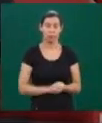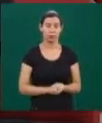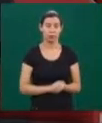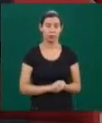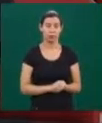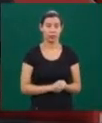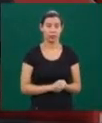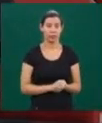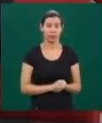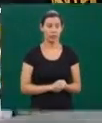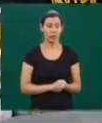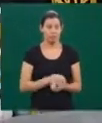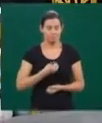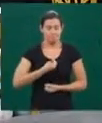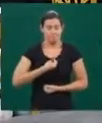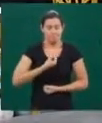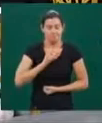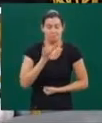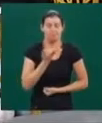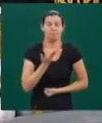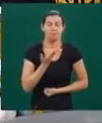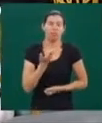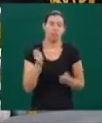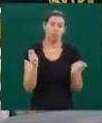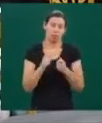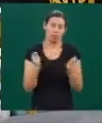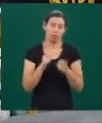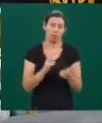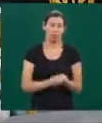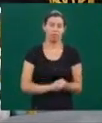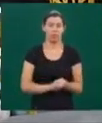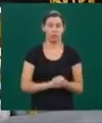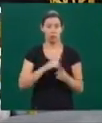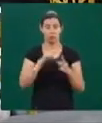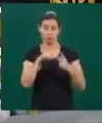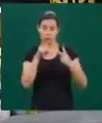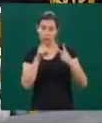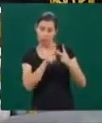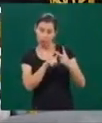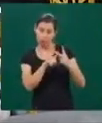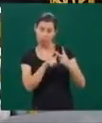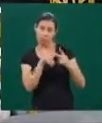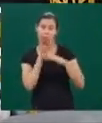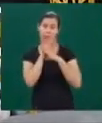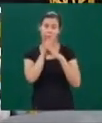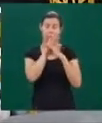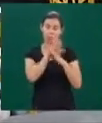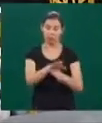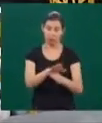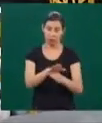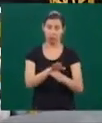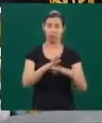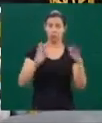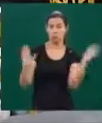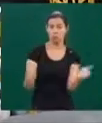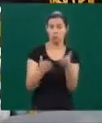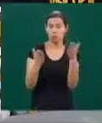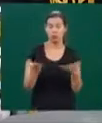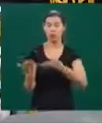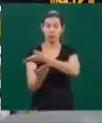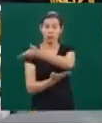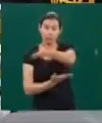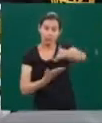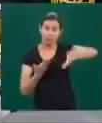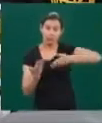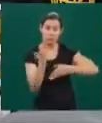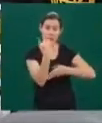ela pode até se abrir mais. A Cid e o Alan T trouxeram resultados positivos porque promoveram melhor interação entre